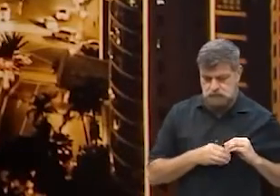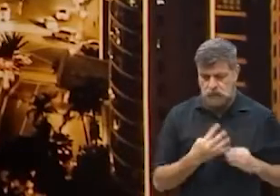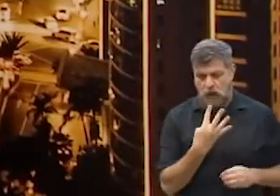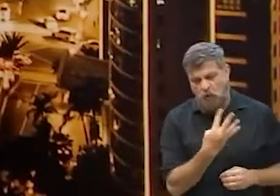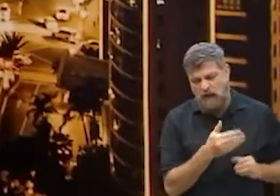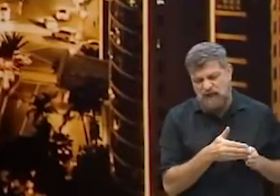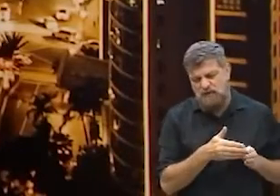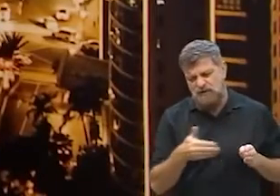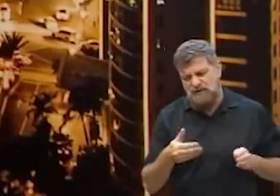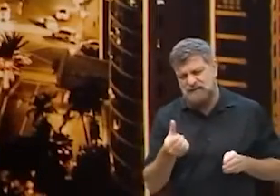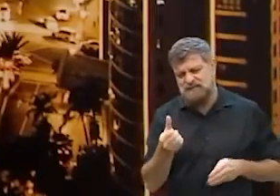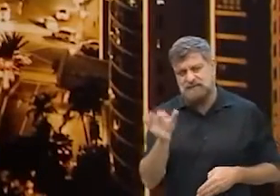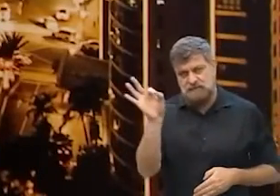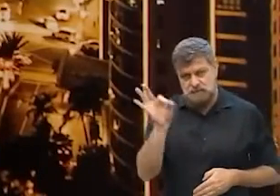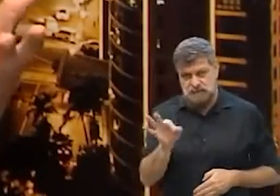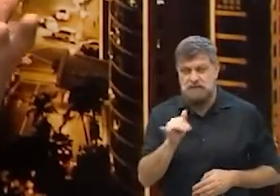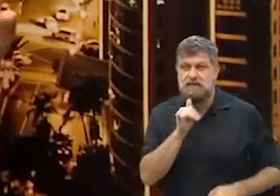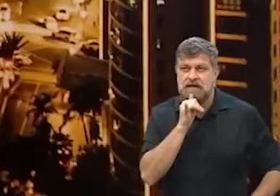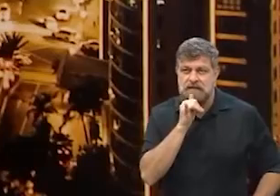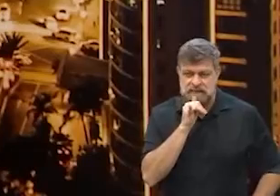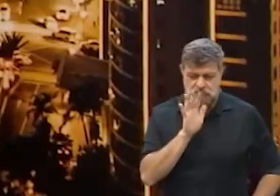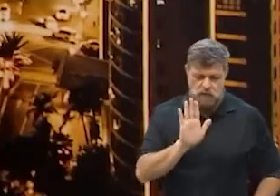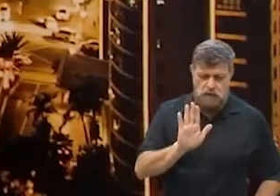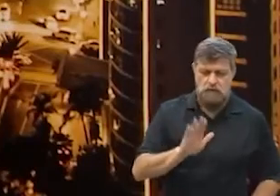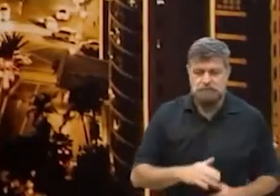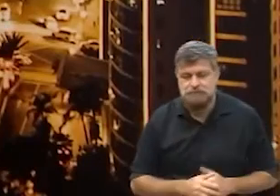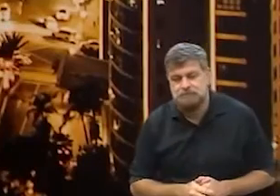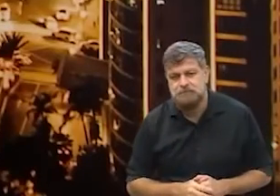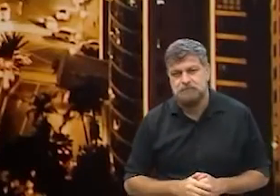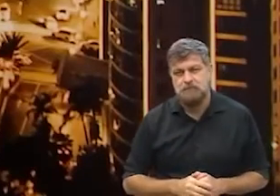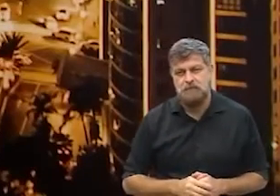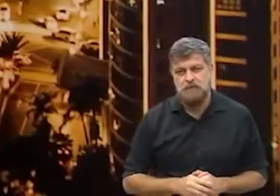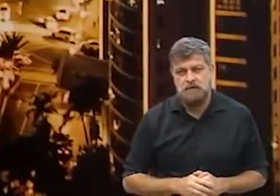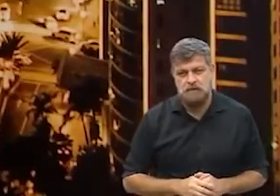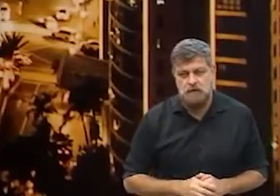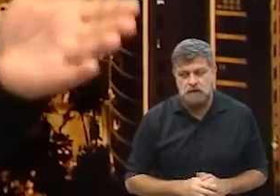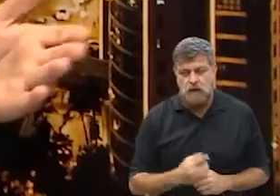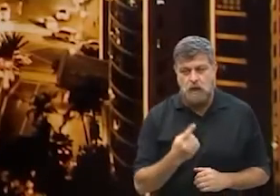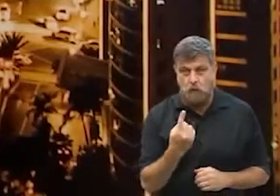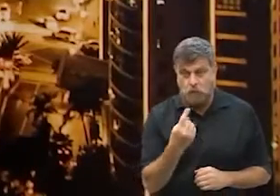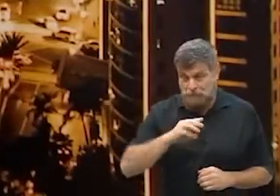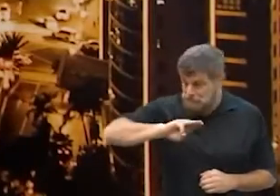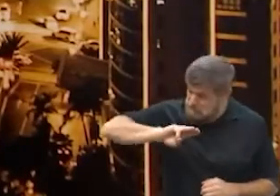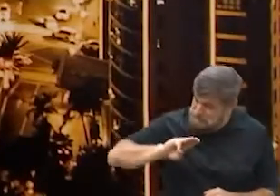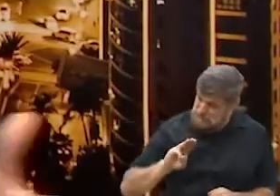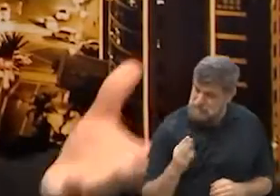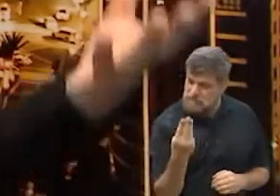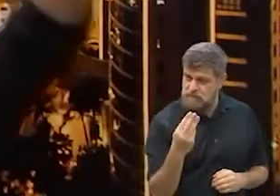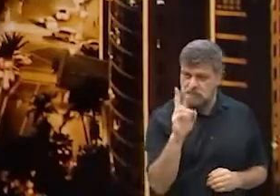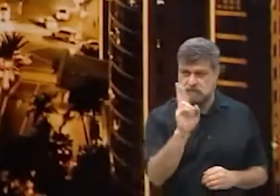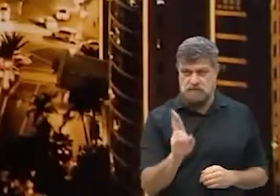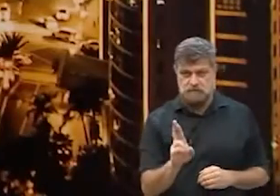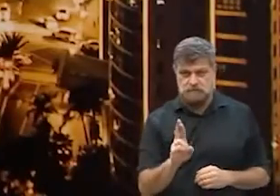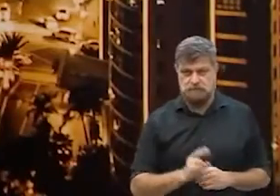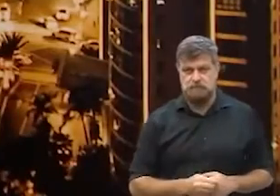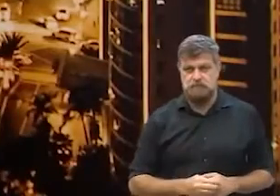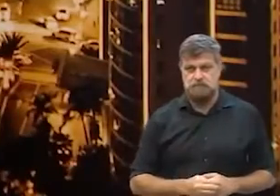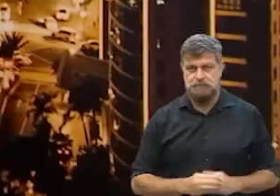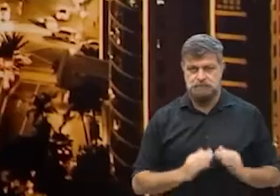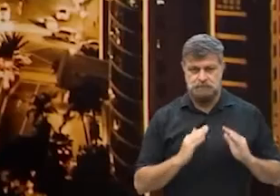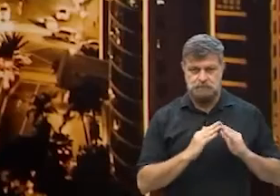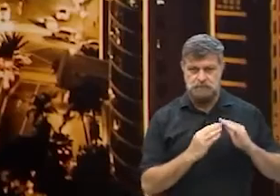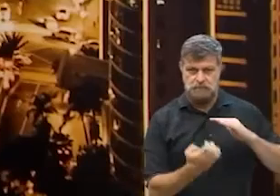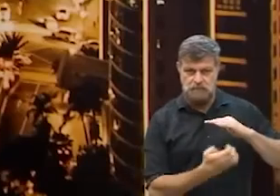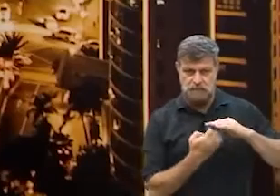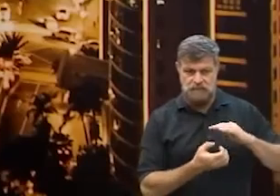4% a 6%. Então, se o imóvel, vamos fazer um exemplo, é R$1 milhão, a comissão que vai vir para a imobiliária